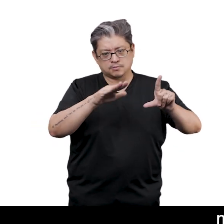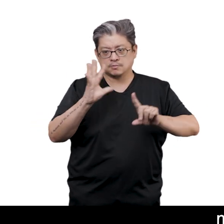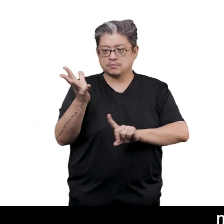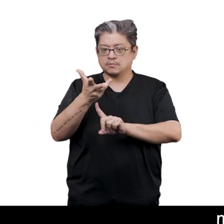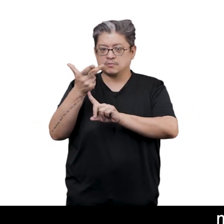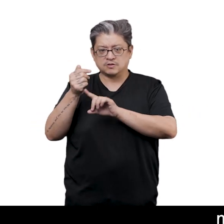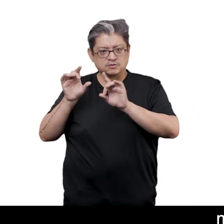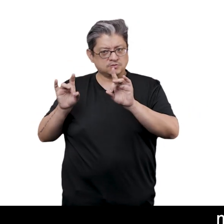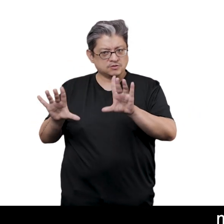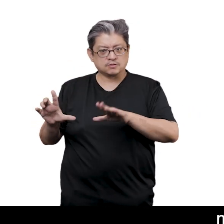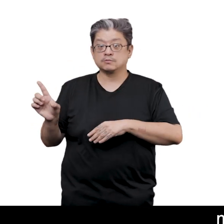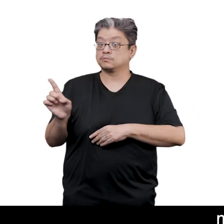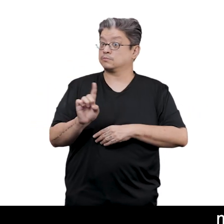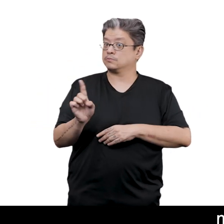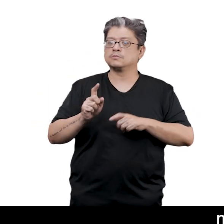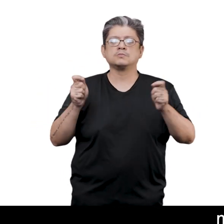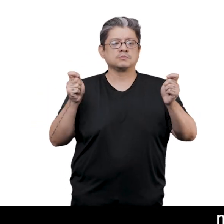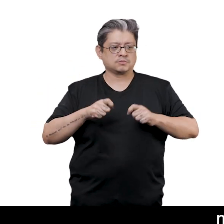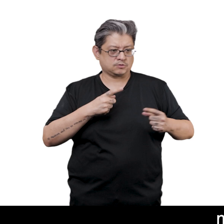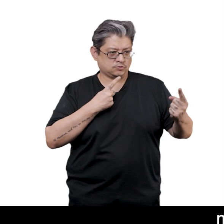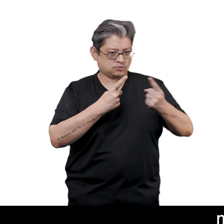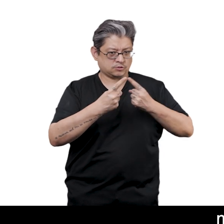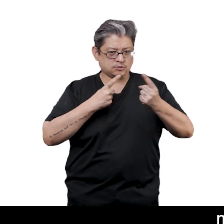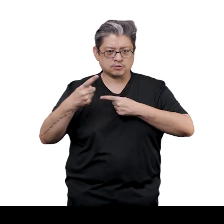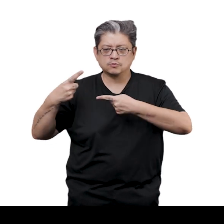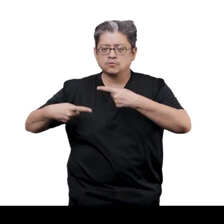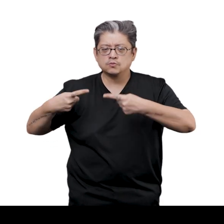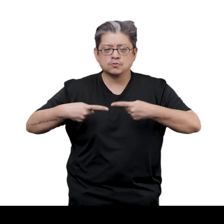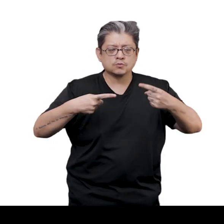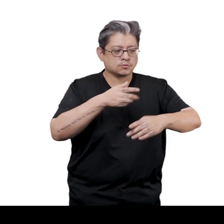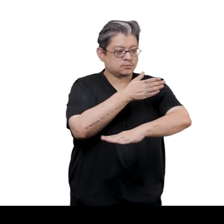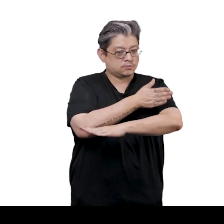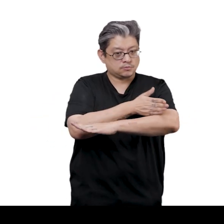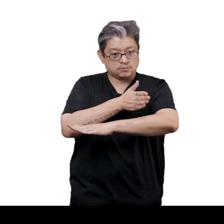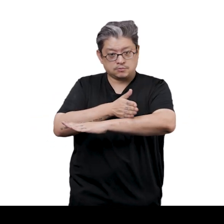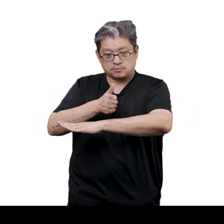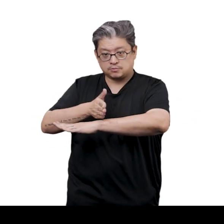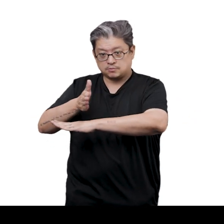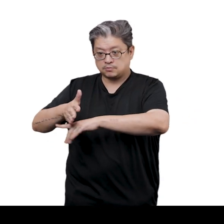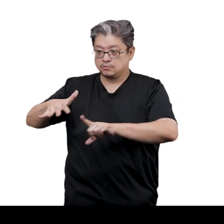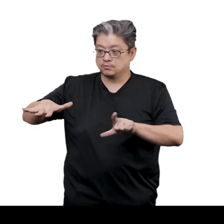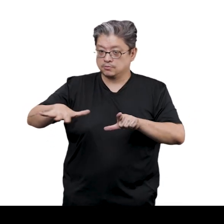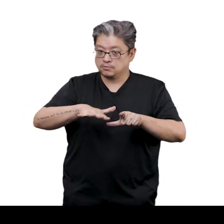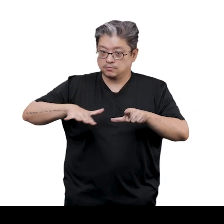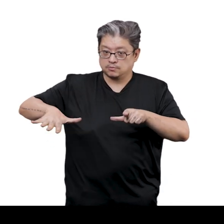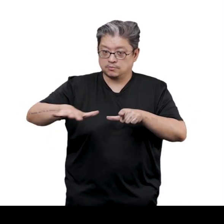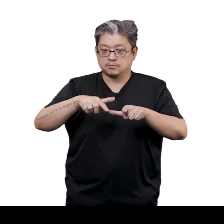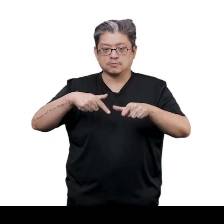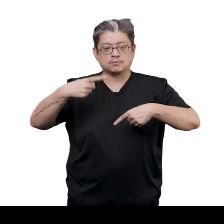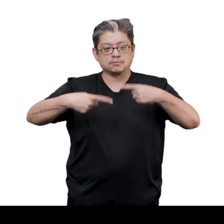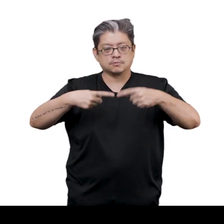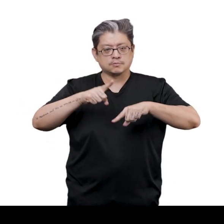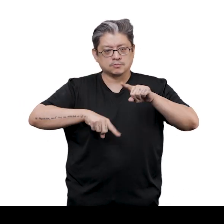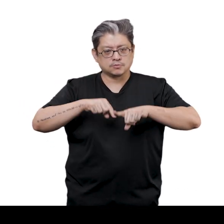também promover diálogos entre obras de diferentes épocas, territórios e materialidades.